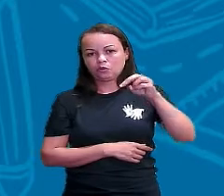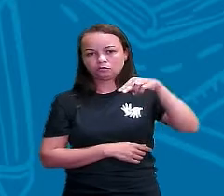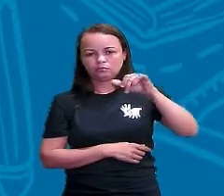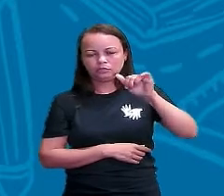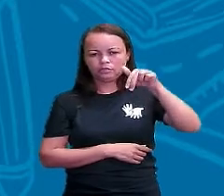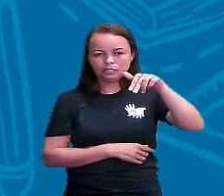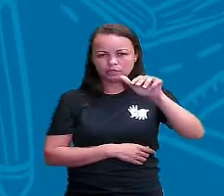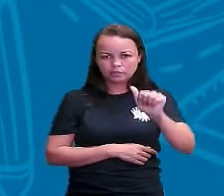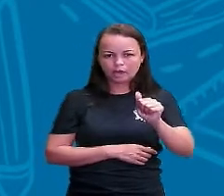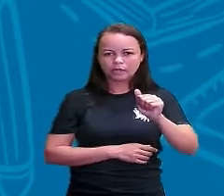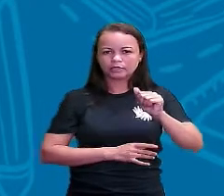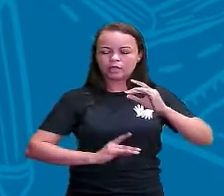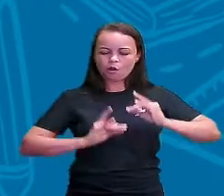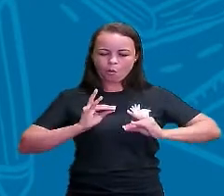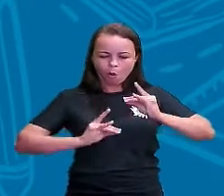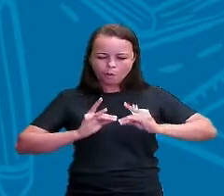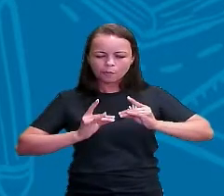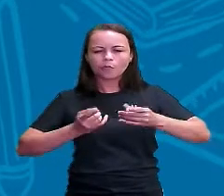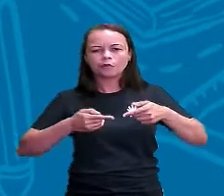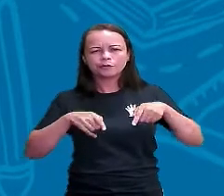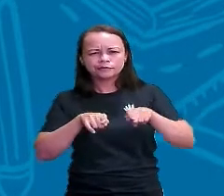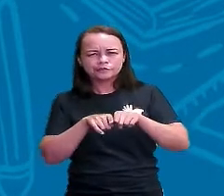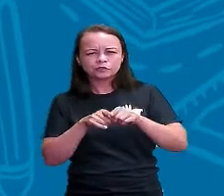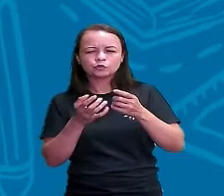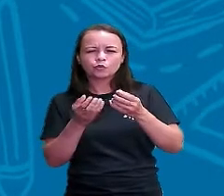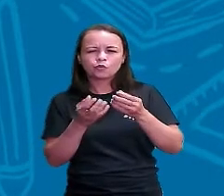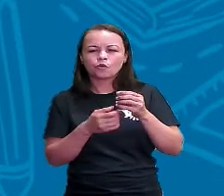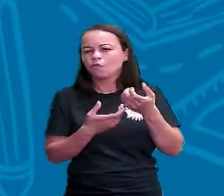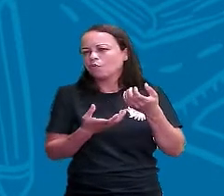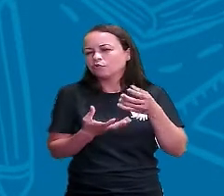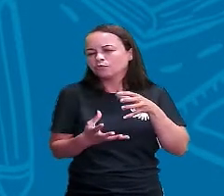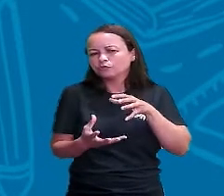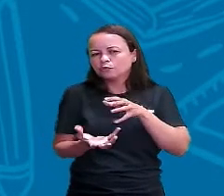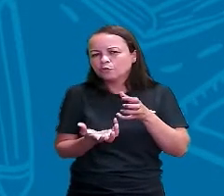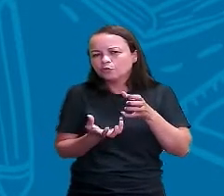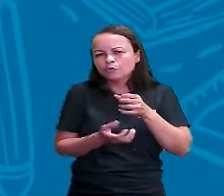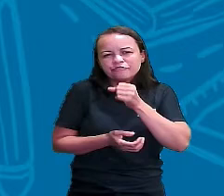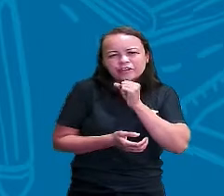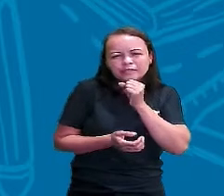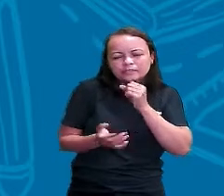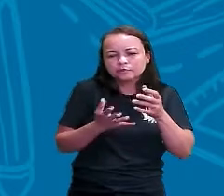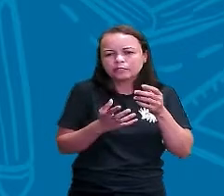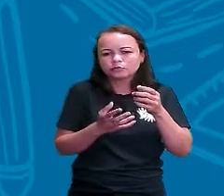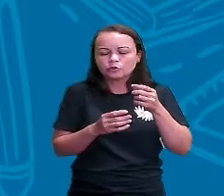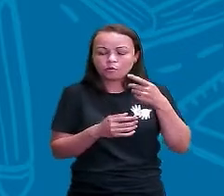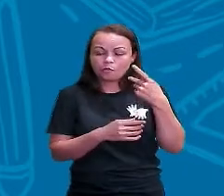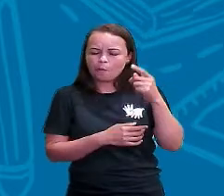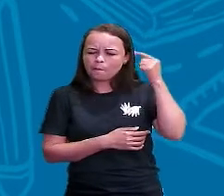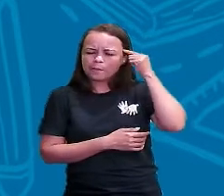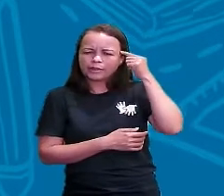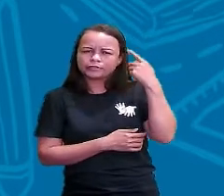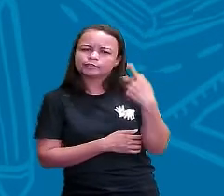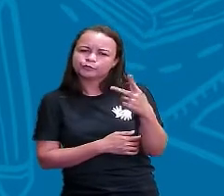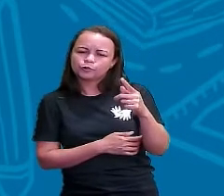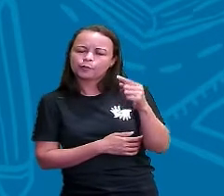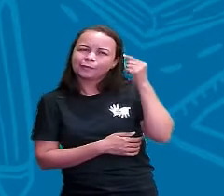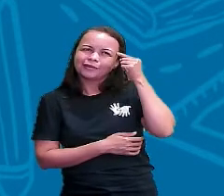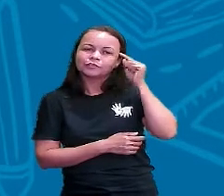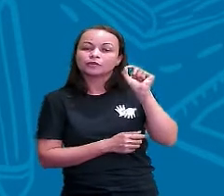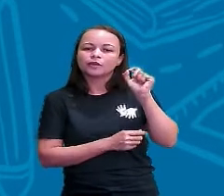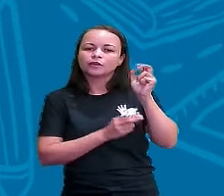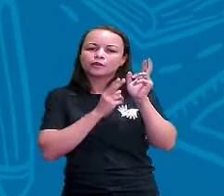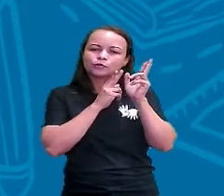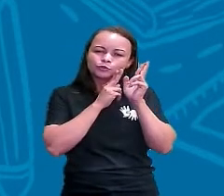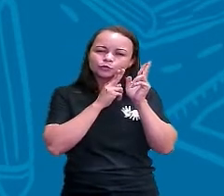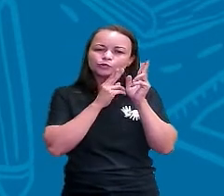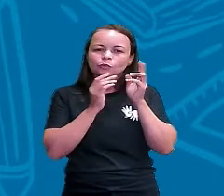hormônio anti-envelhecimento, tem várias classificações, mas quando eu penso em melatonina, eu penso em sono. Então, ó, ela também regula, ou seja,